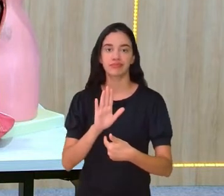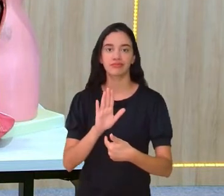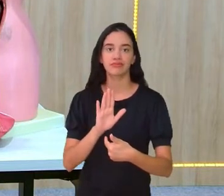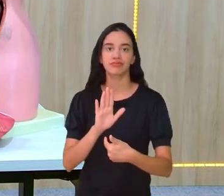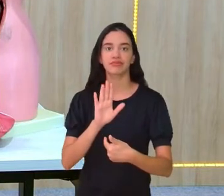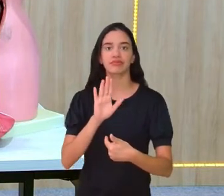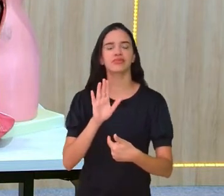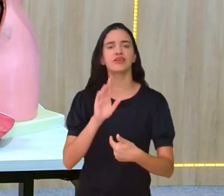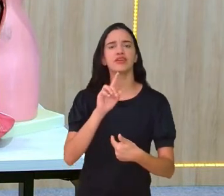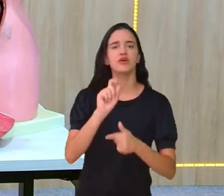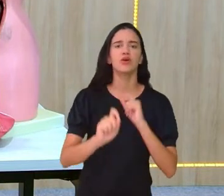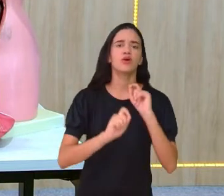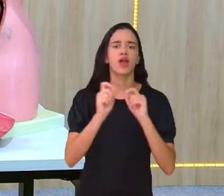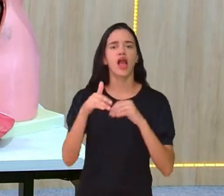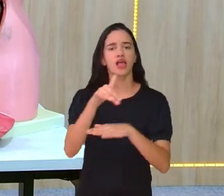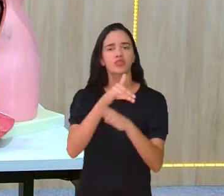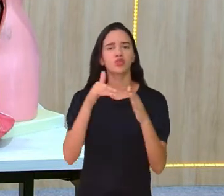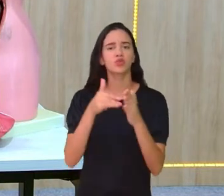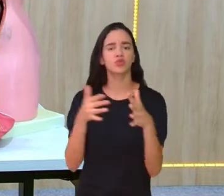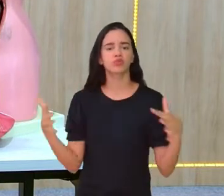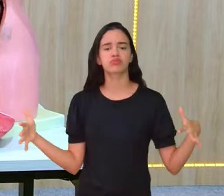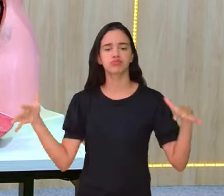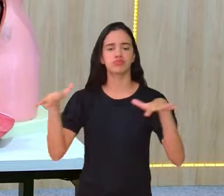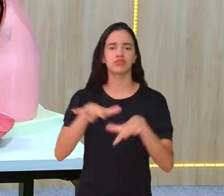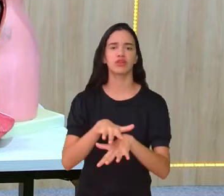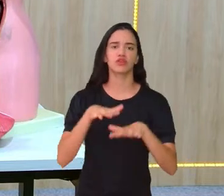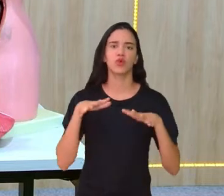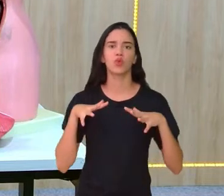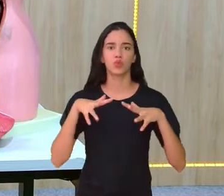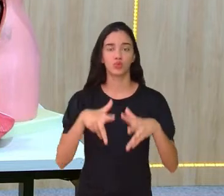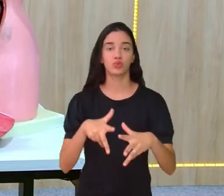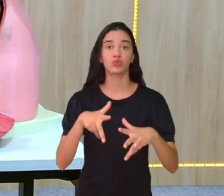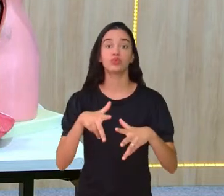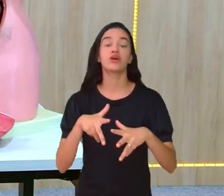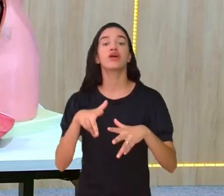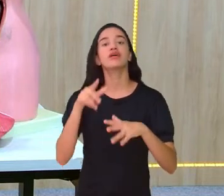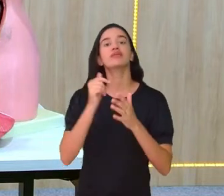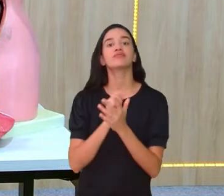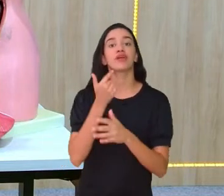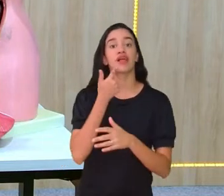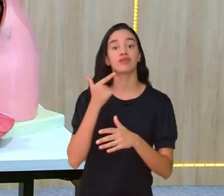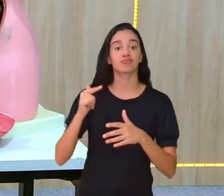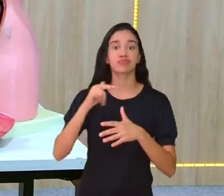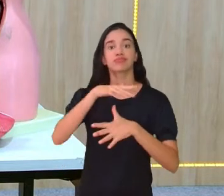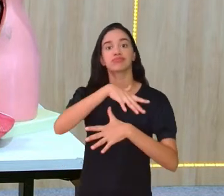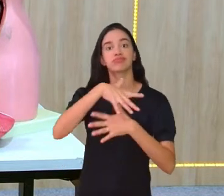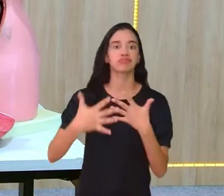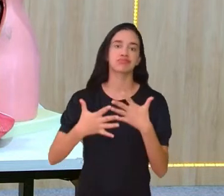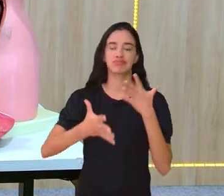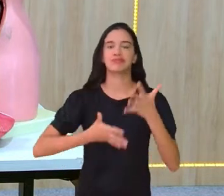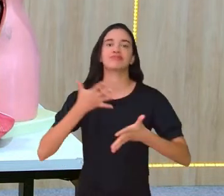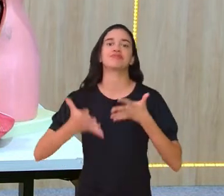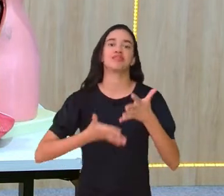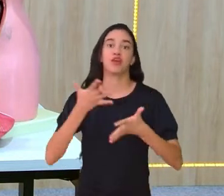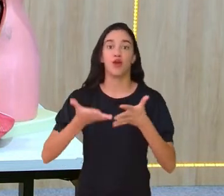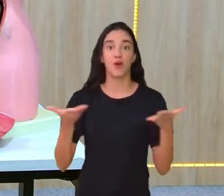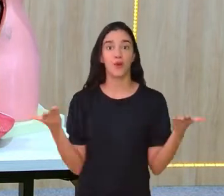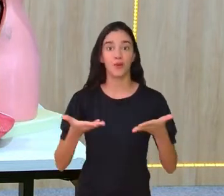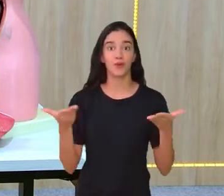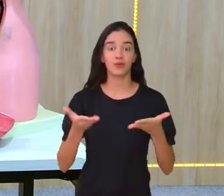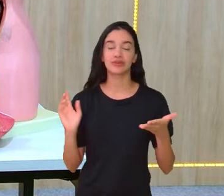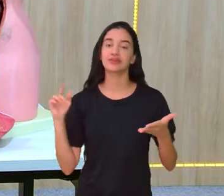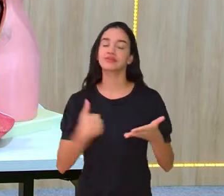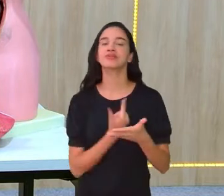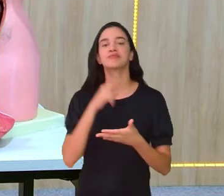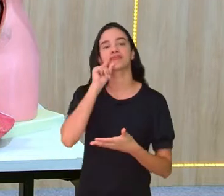de abraçar a todos, incluir a todos, nós contamos com a língua brasileira de sinais. E para isso, nós hoje temos aqui a